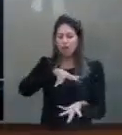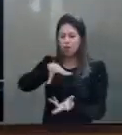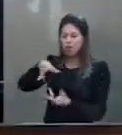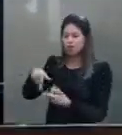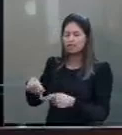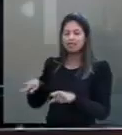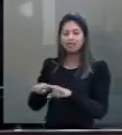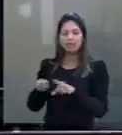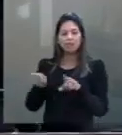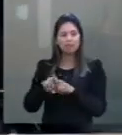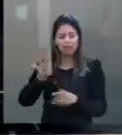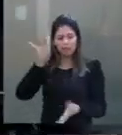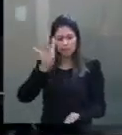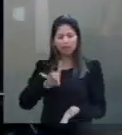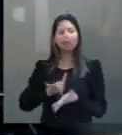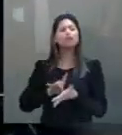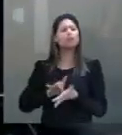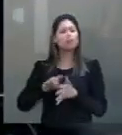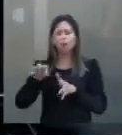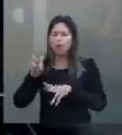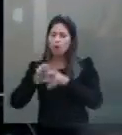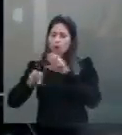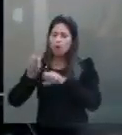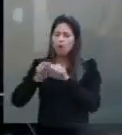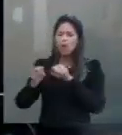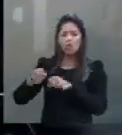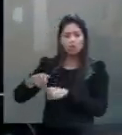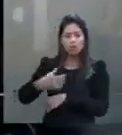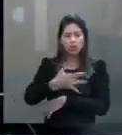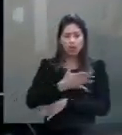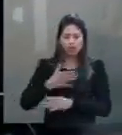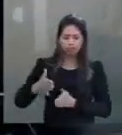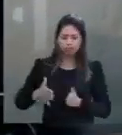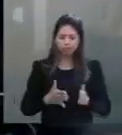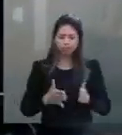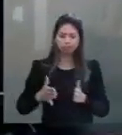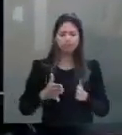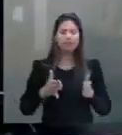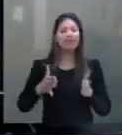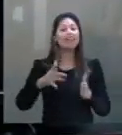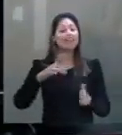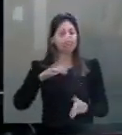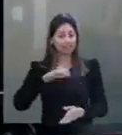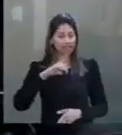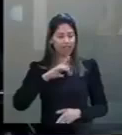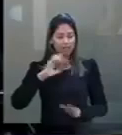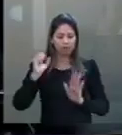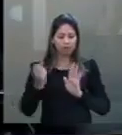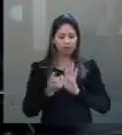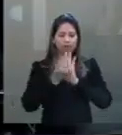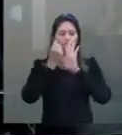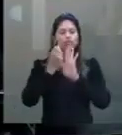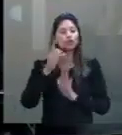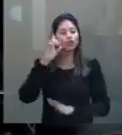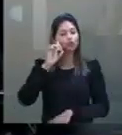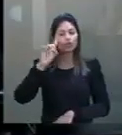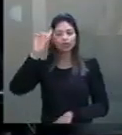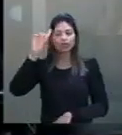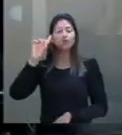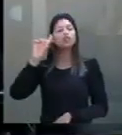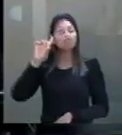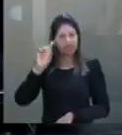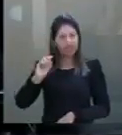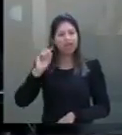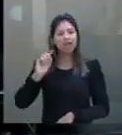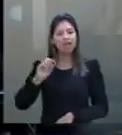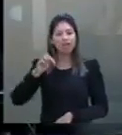e a realidade, buscar novos caminhos. Temos datas simbólicas no mês de maio. Dia das Mães,